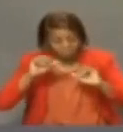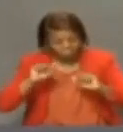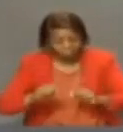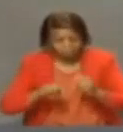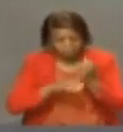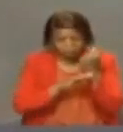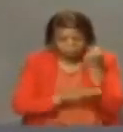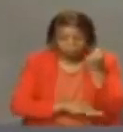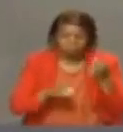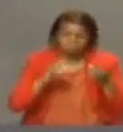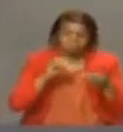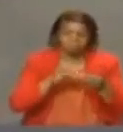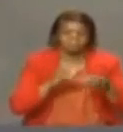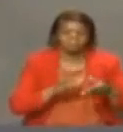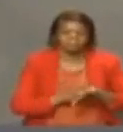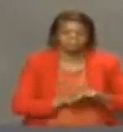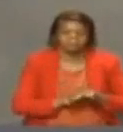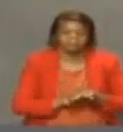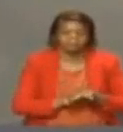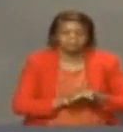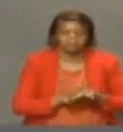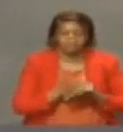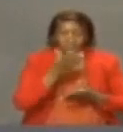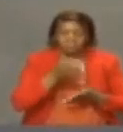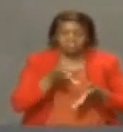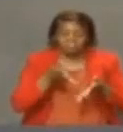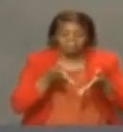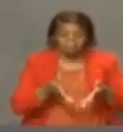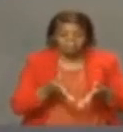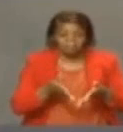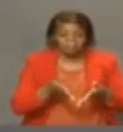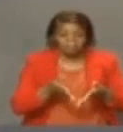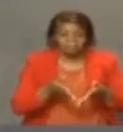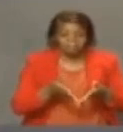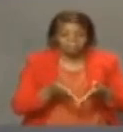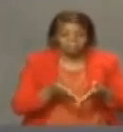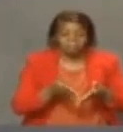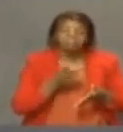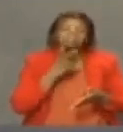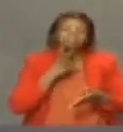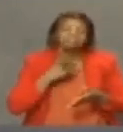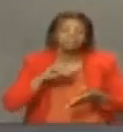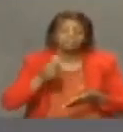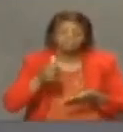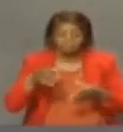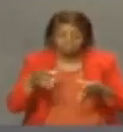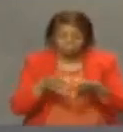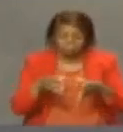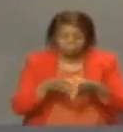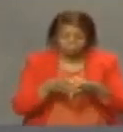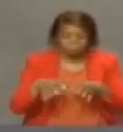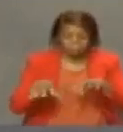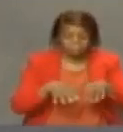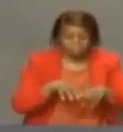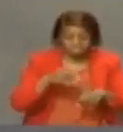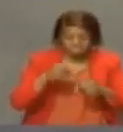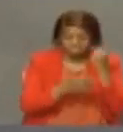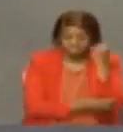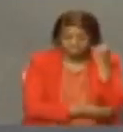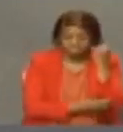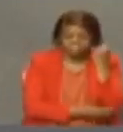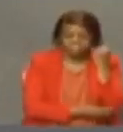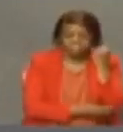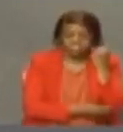país e a estratégia de tornar o país ingovernável para forçar negociações